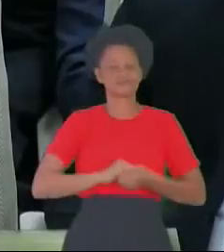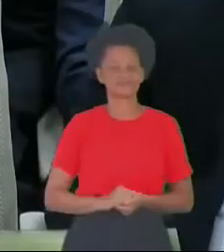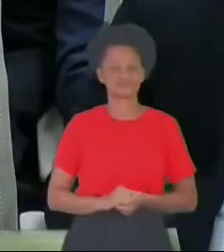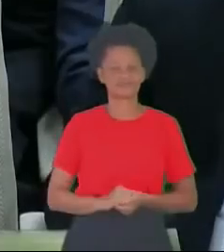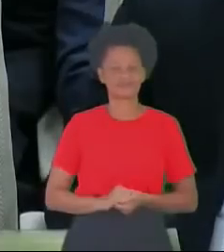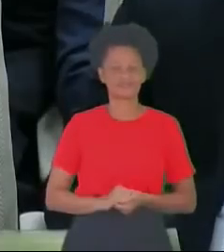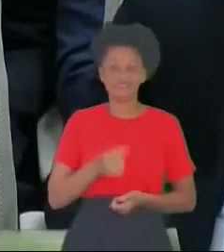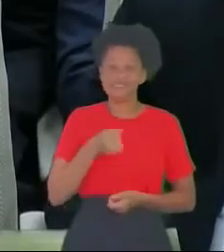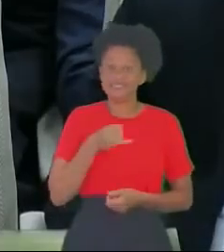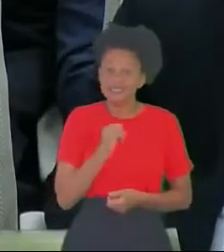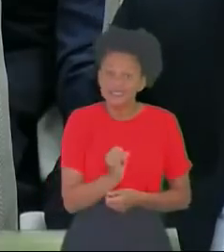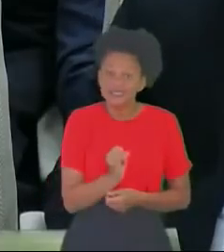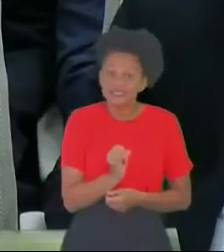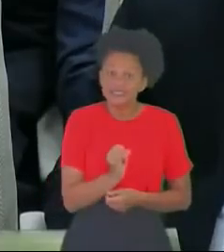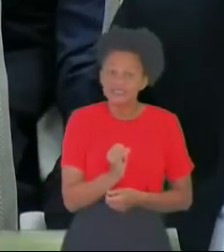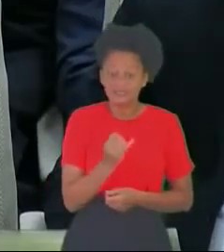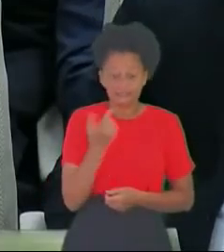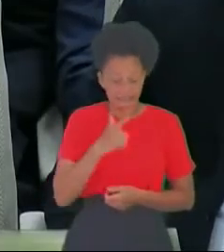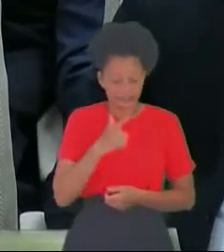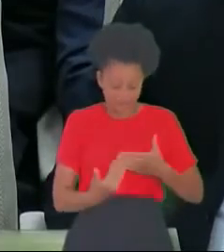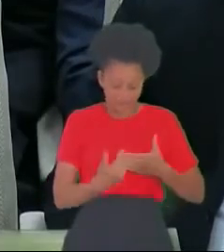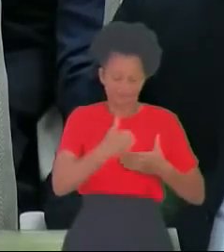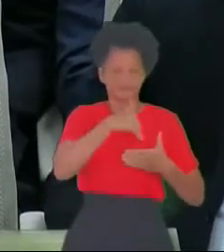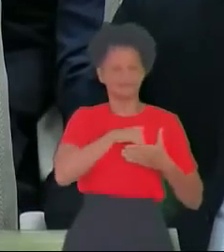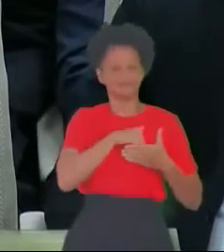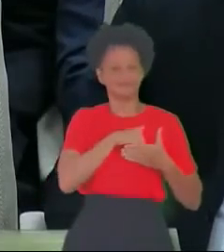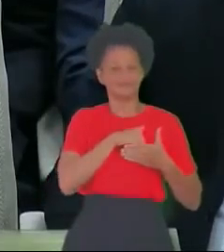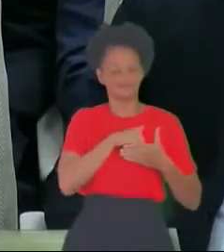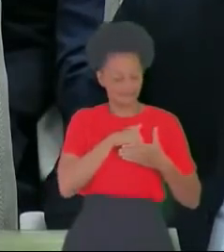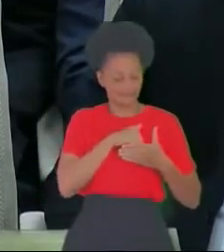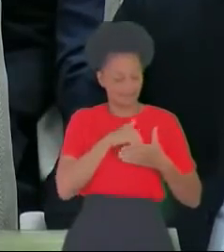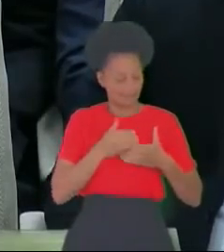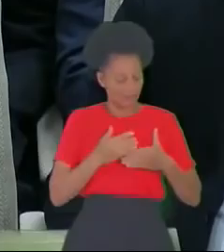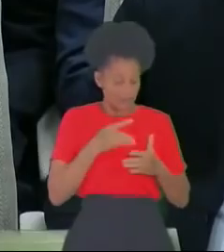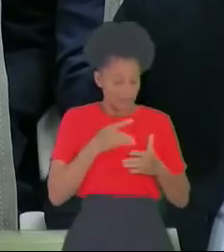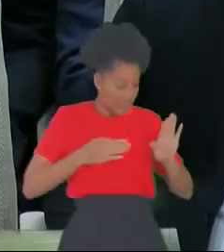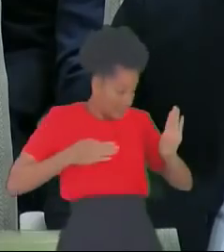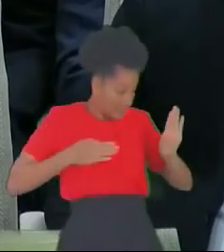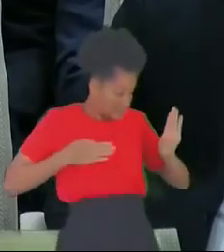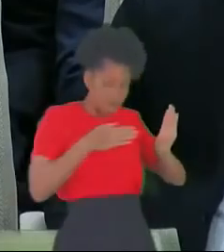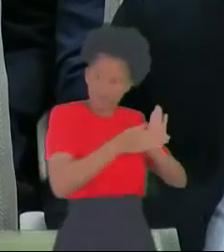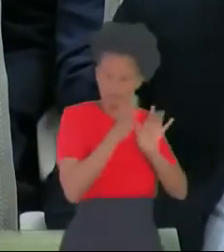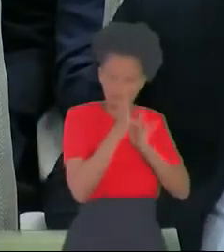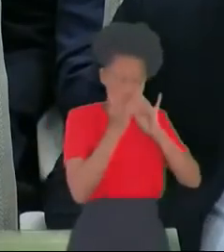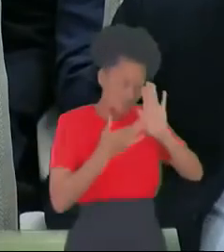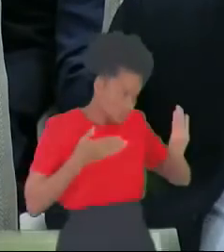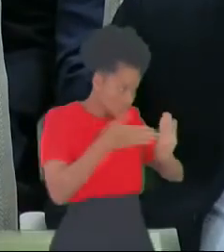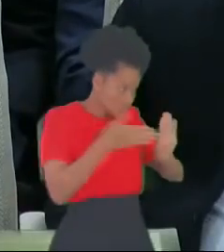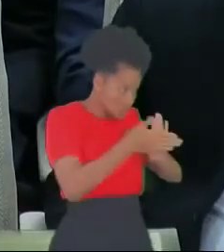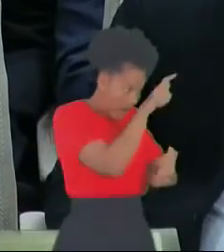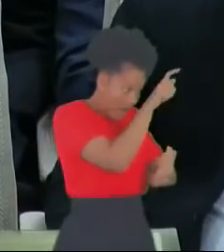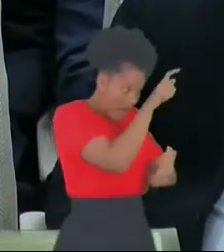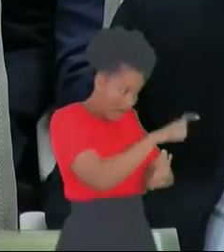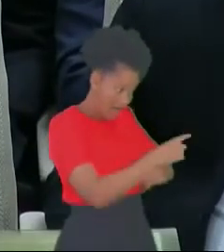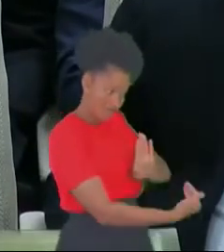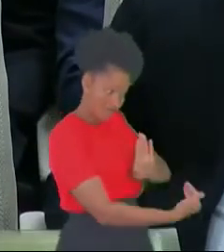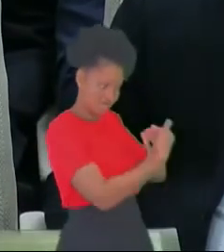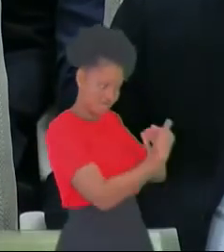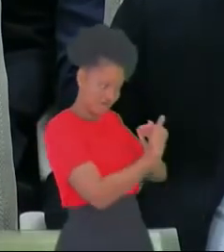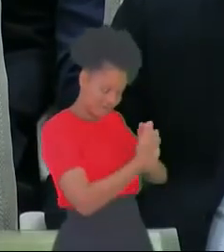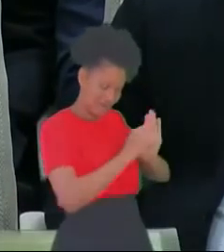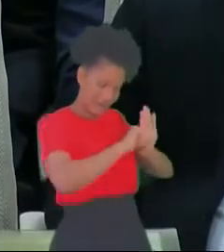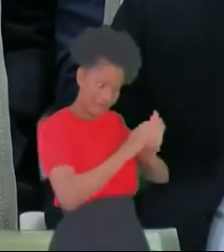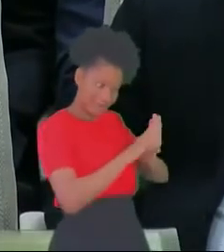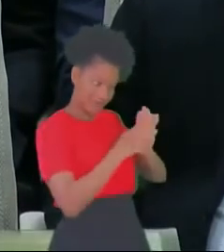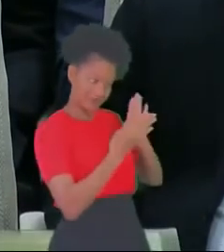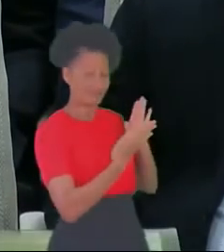Se não for, se ele não meter a mão, irmão, a noiva é negligente demais, a natureza humana é ruim demais. Ele